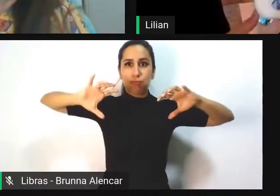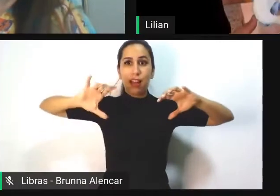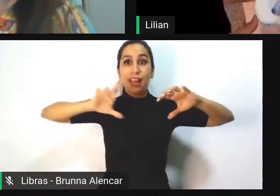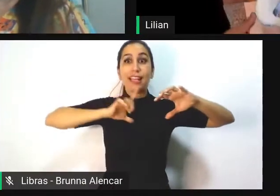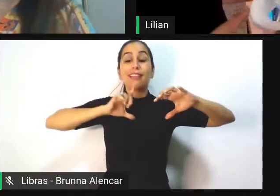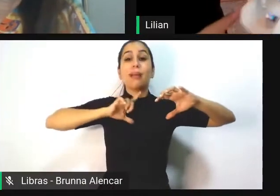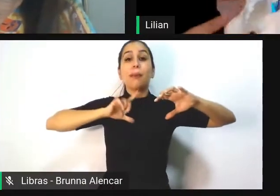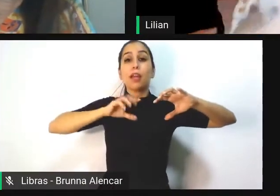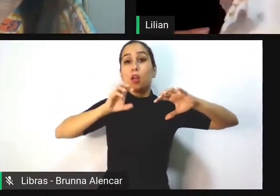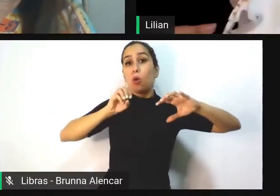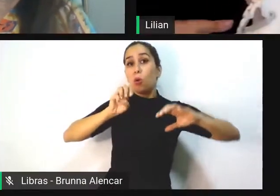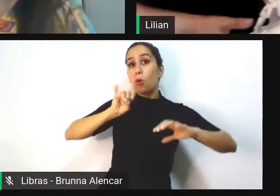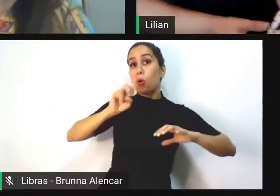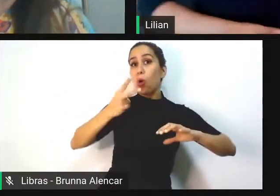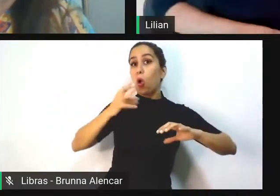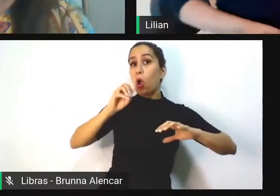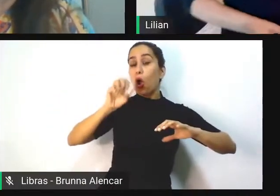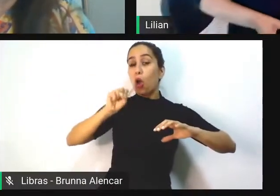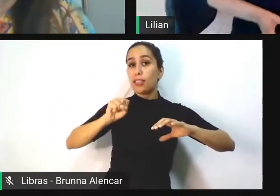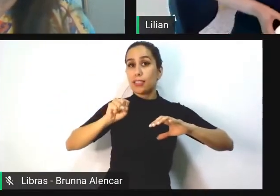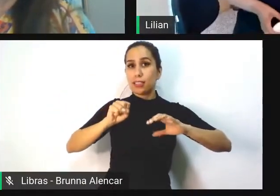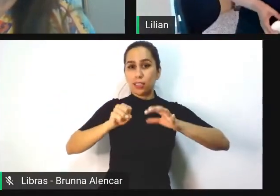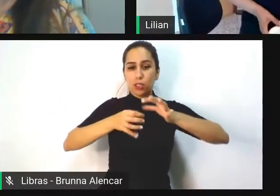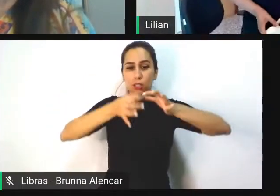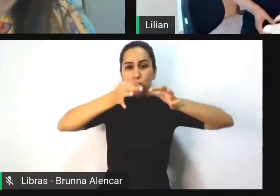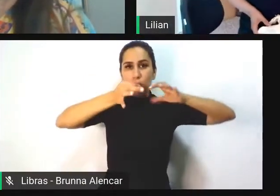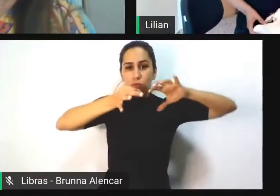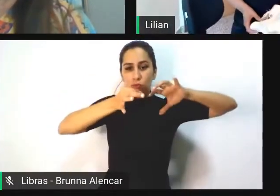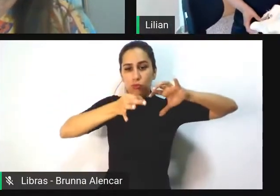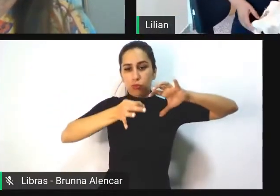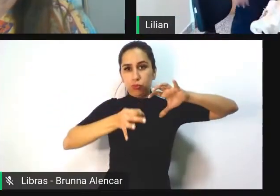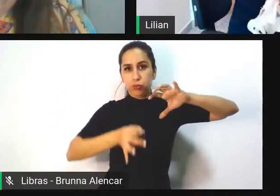deve apoiar na postura sentada.